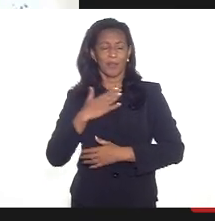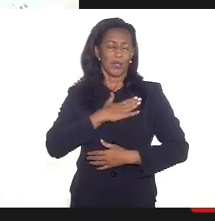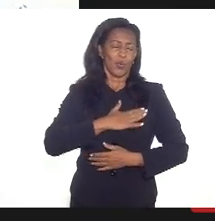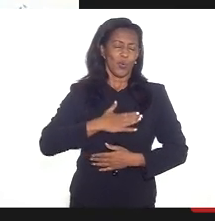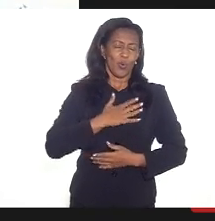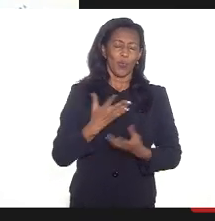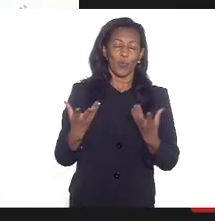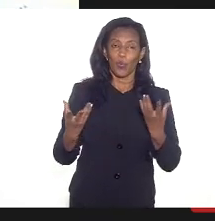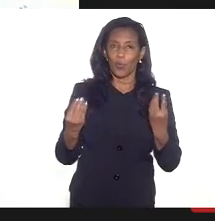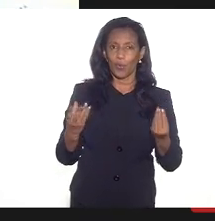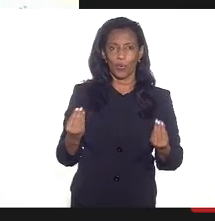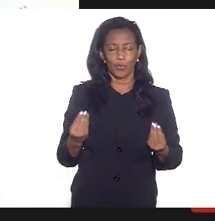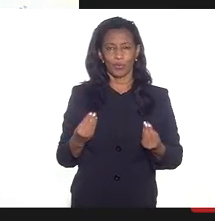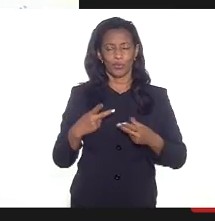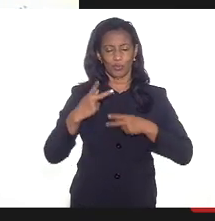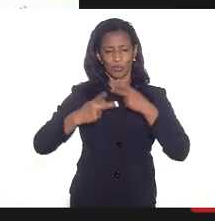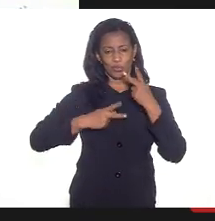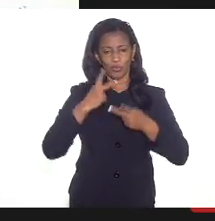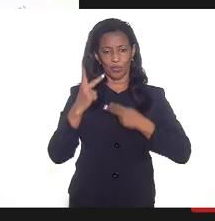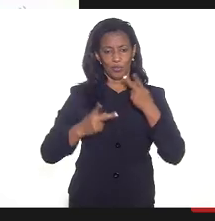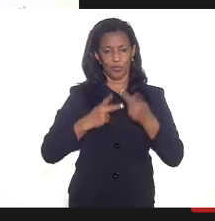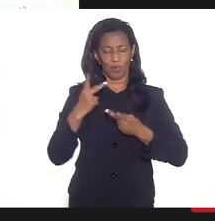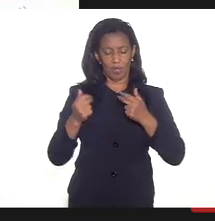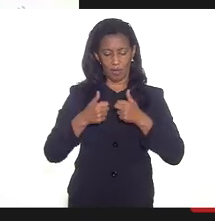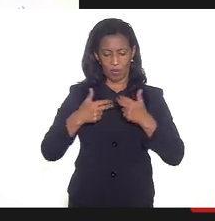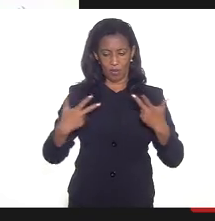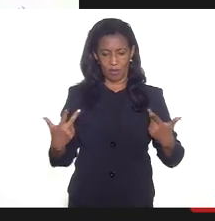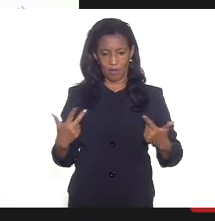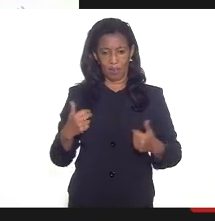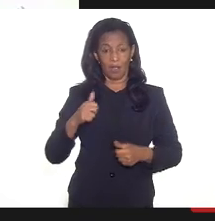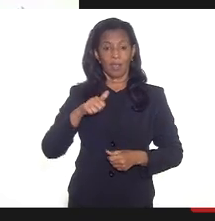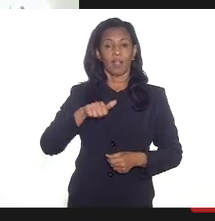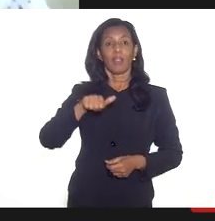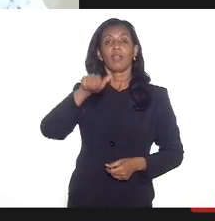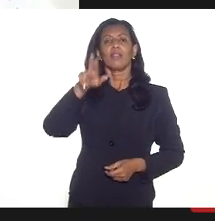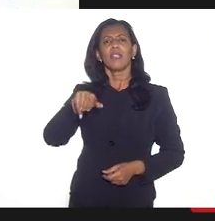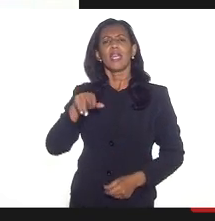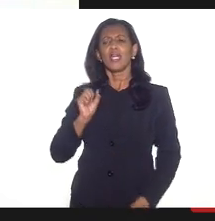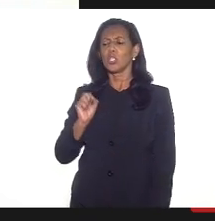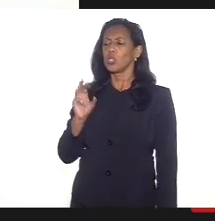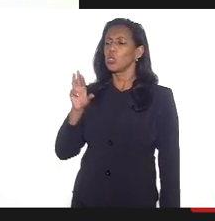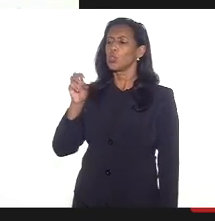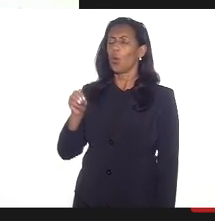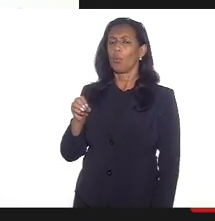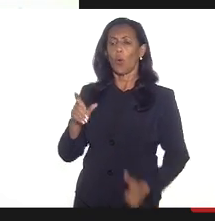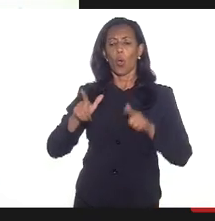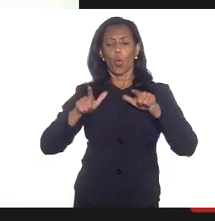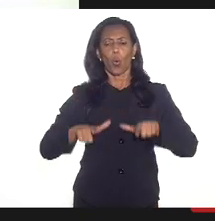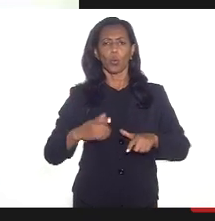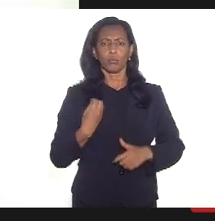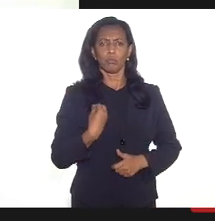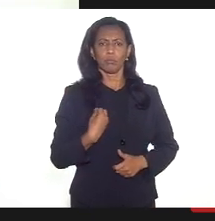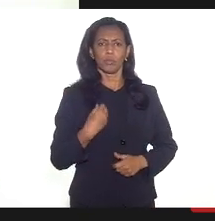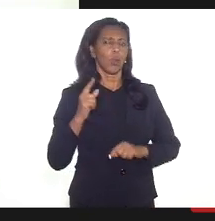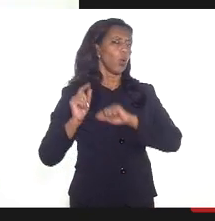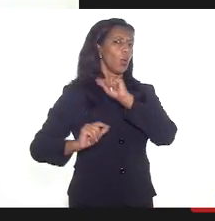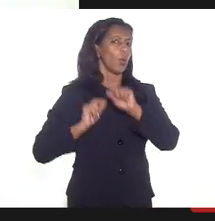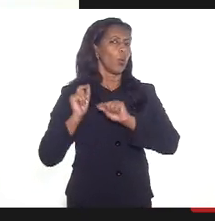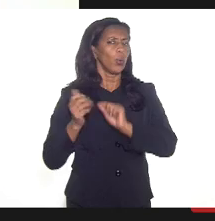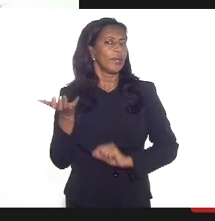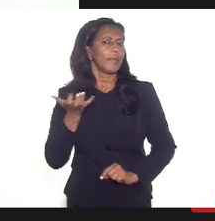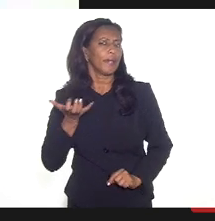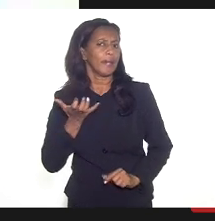muito de falar uma coisa assim, quem somos, onde estamos e o que queremos. Isso a gente tem dito há